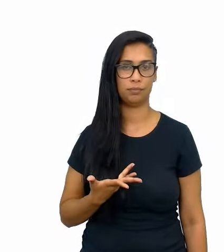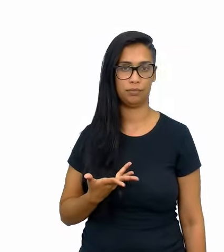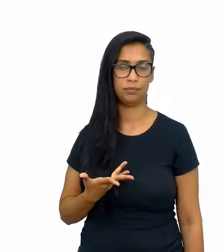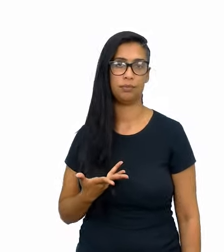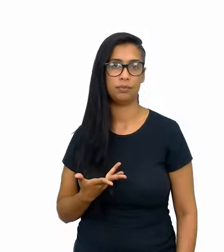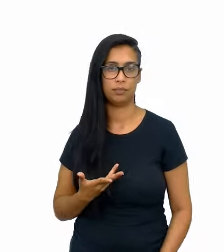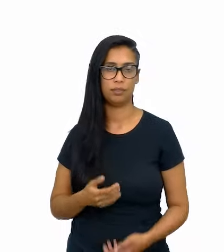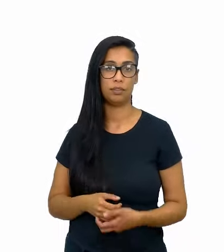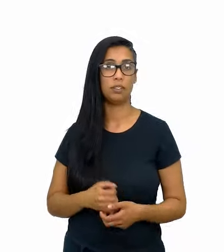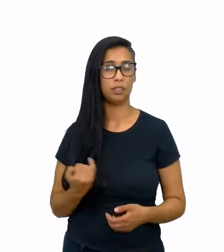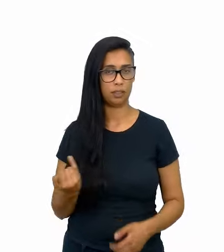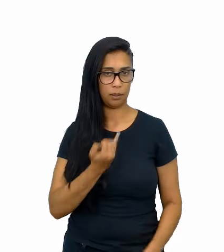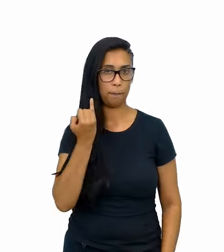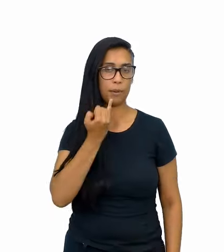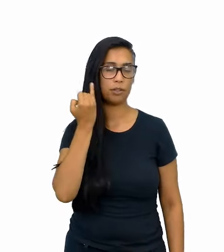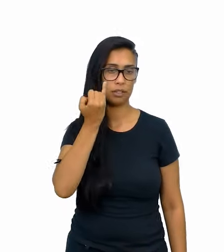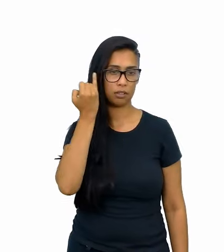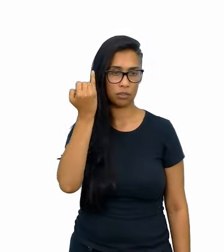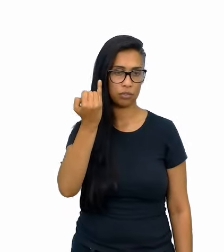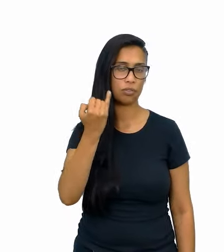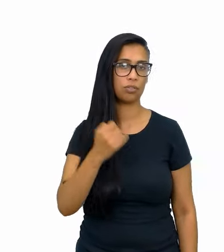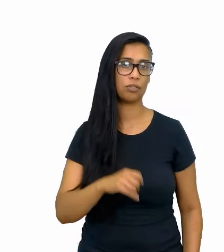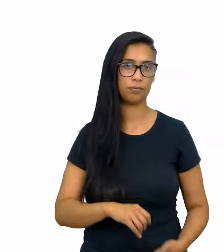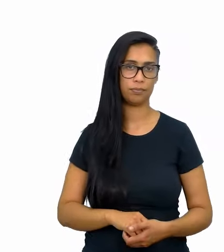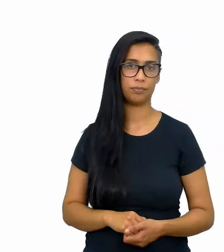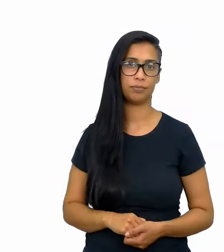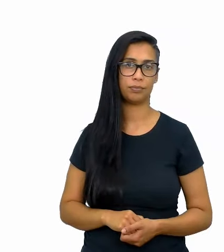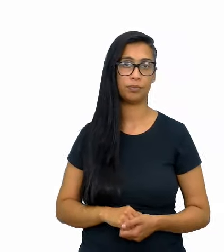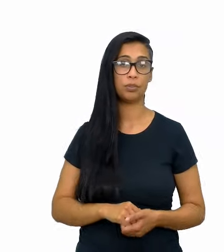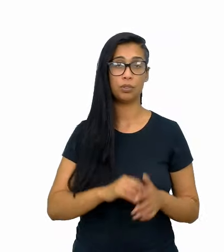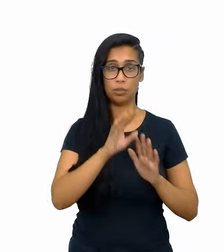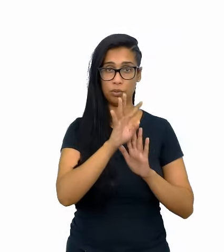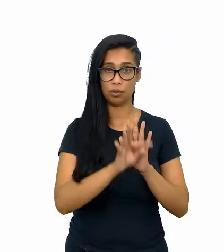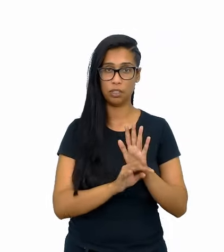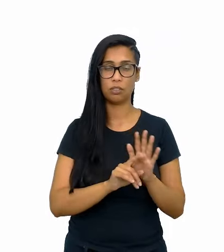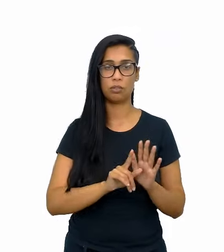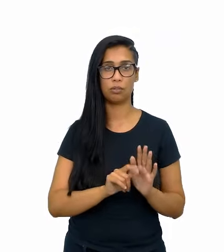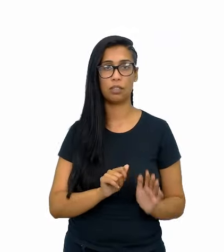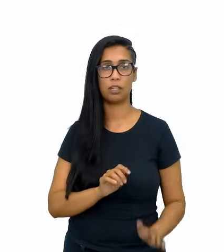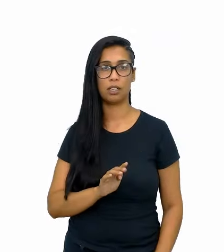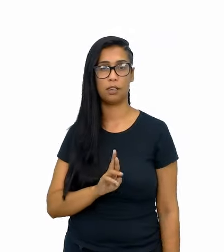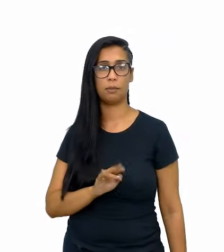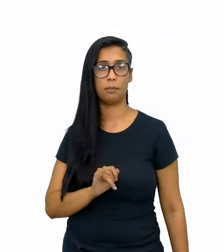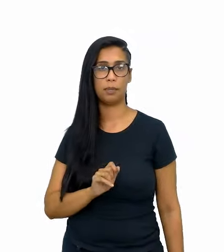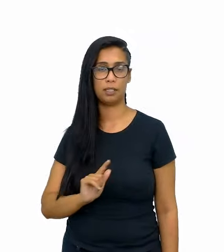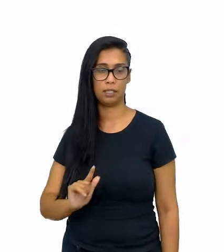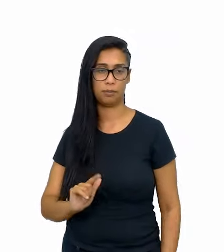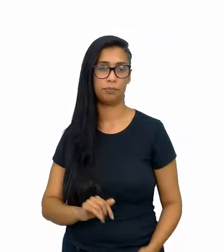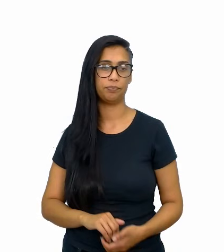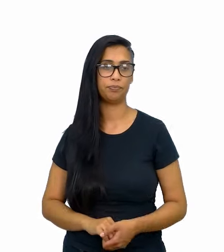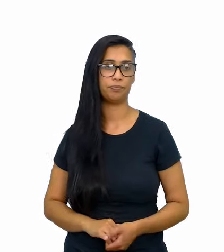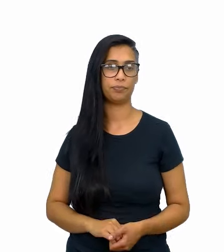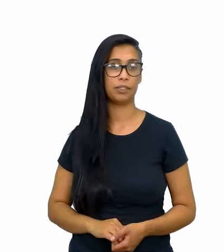destacadas, né, ao longo do relato do Gabriel. Bem, vamos agora para as habilidades que